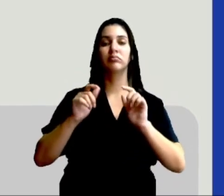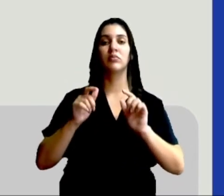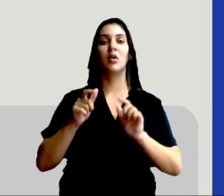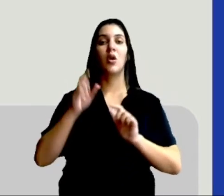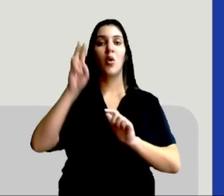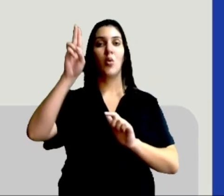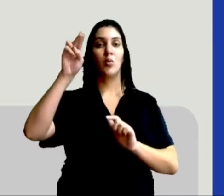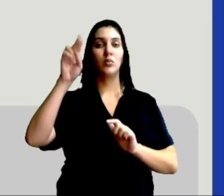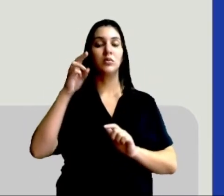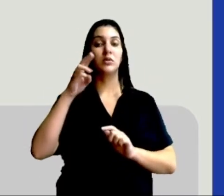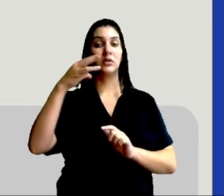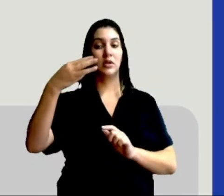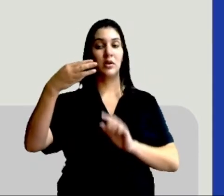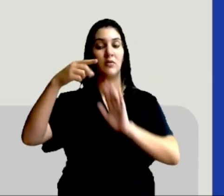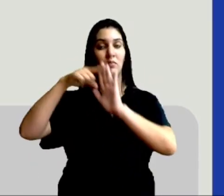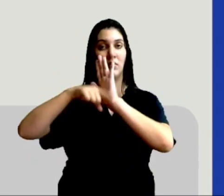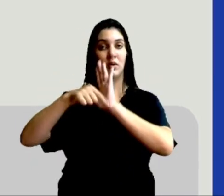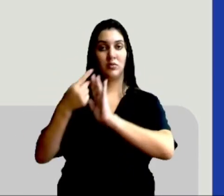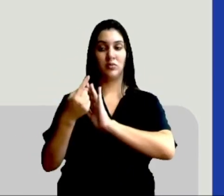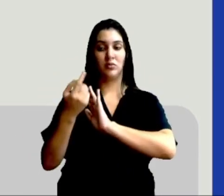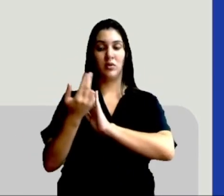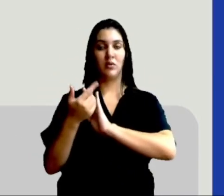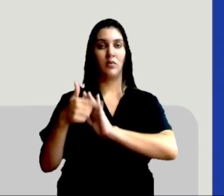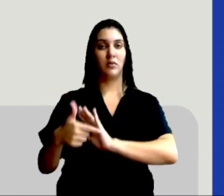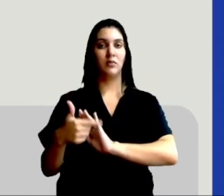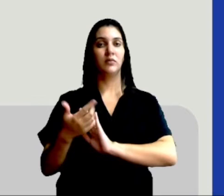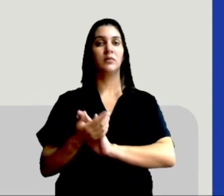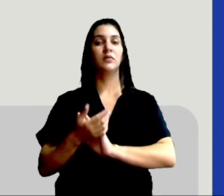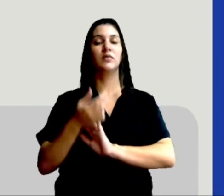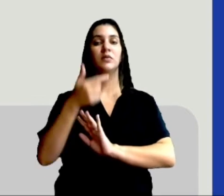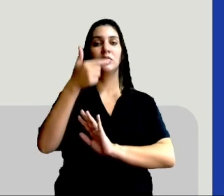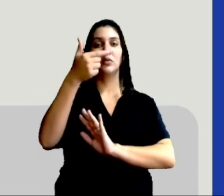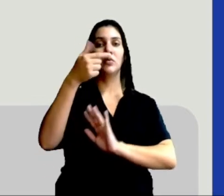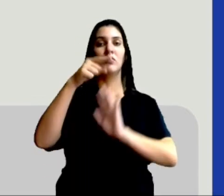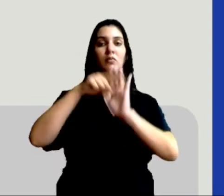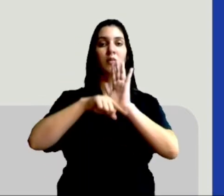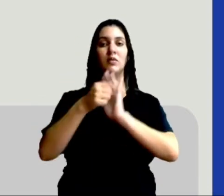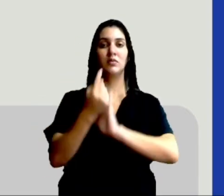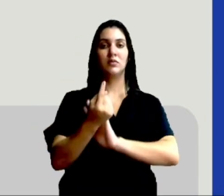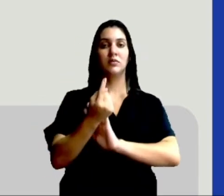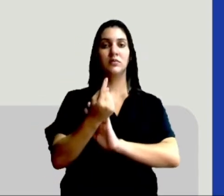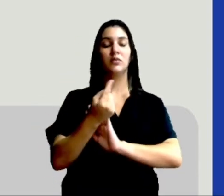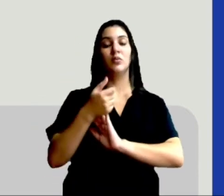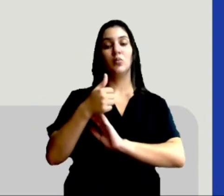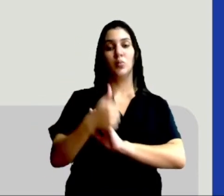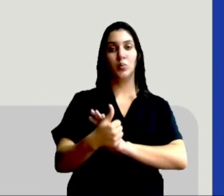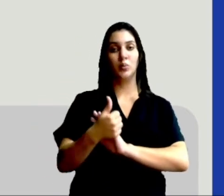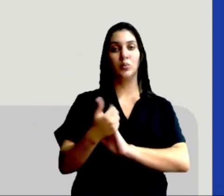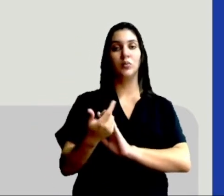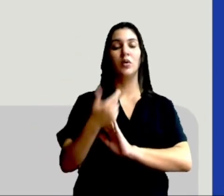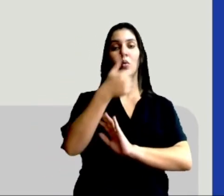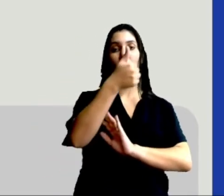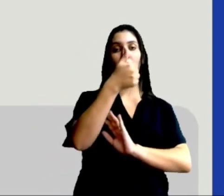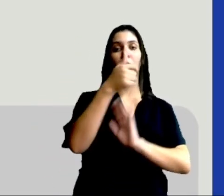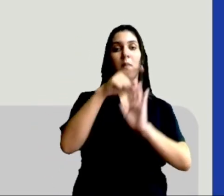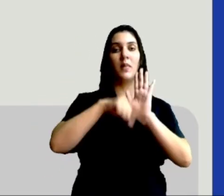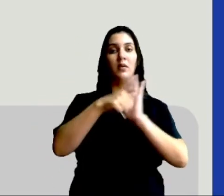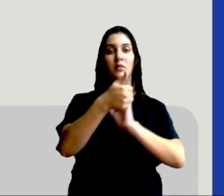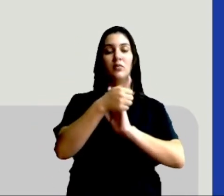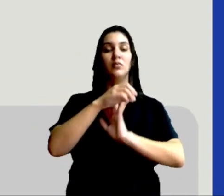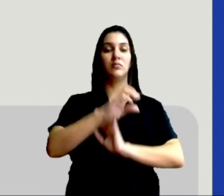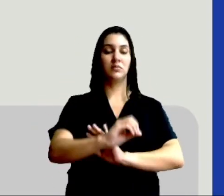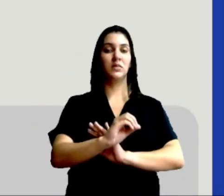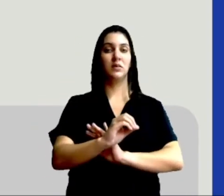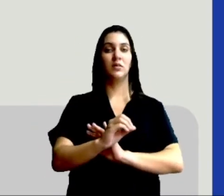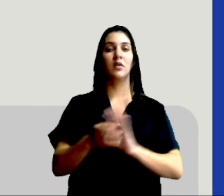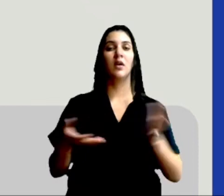unidades. 3 menos 1, 2. 2 menos 1, 1. E 1 menos 1,